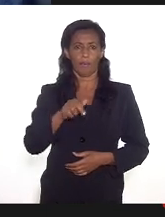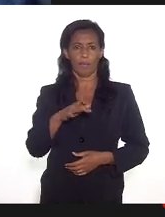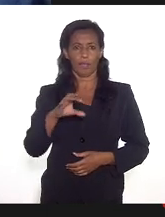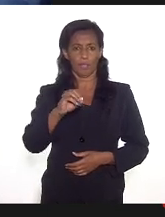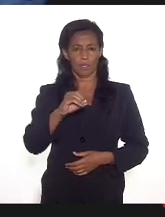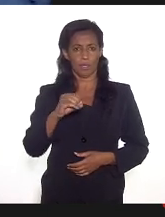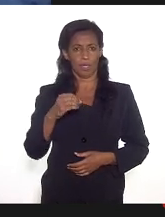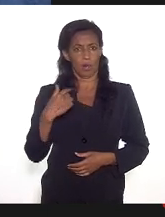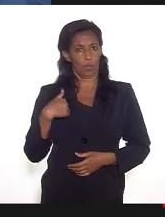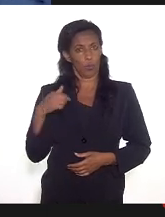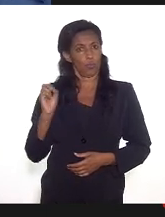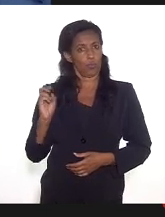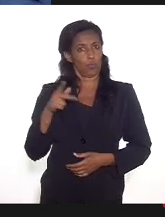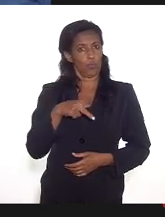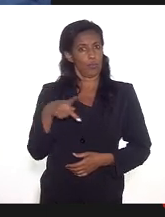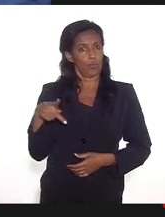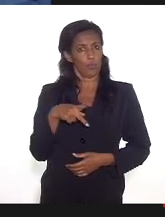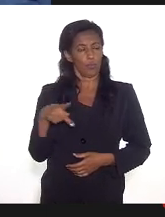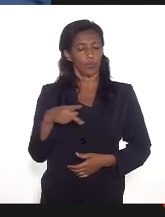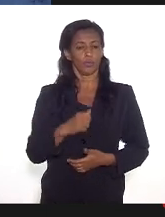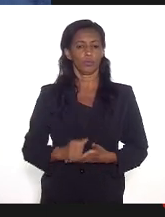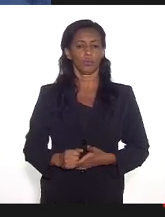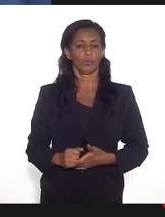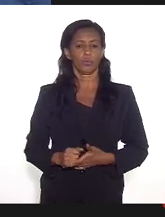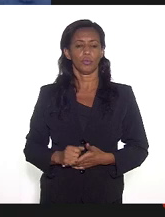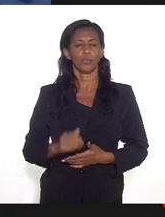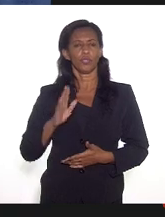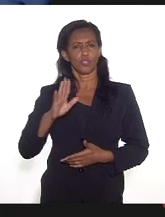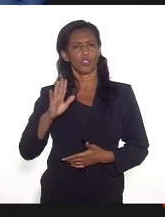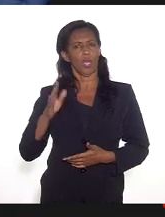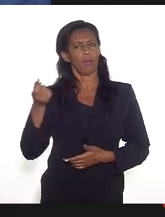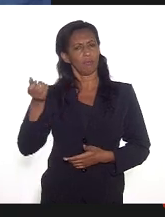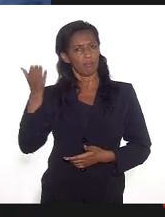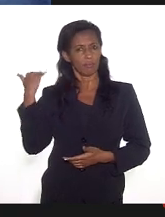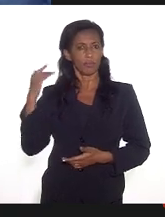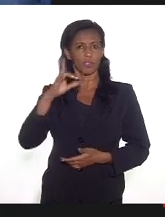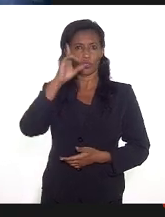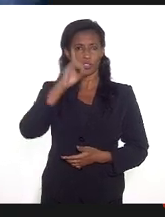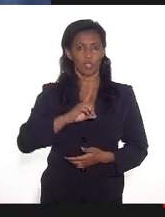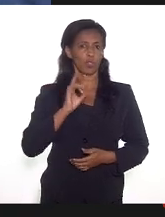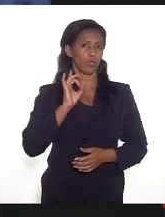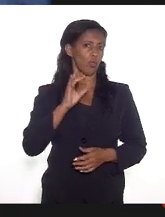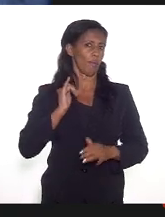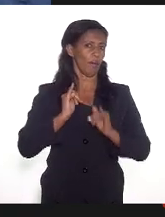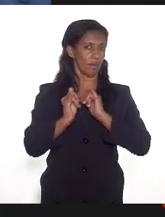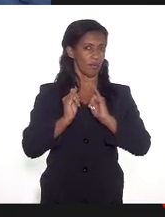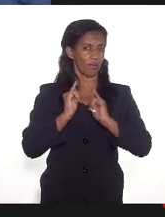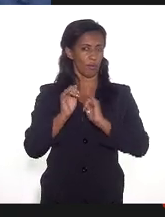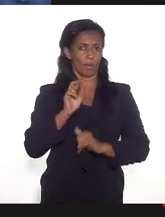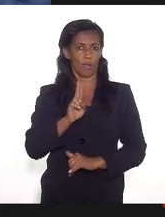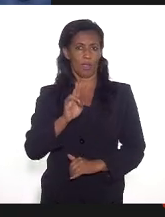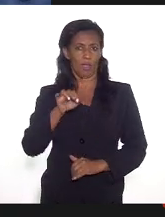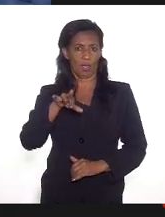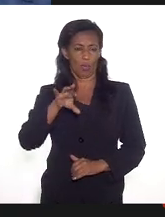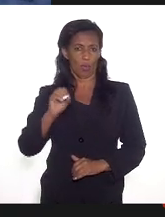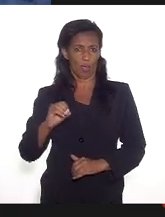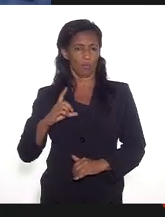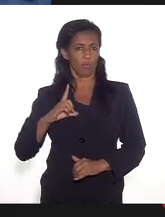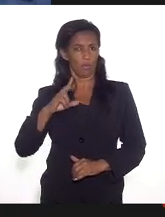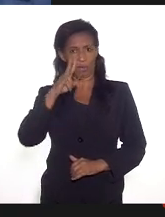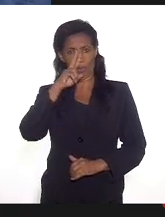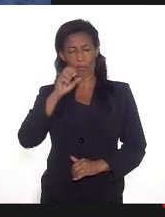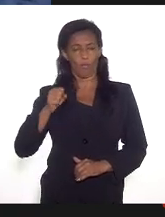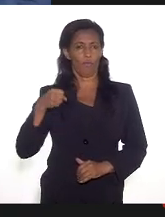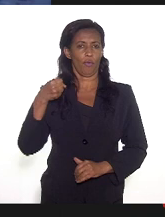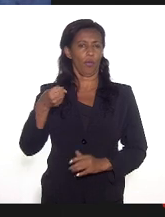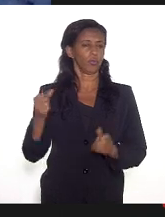minha unidade, que eu também sou professor da Unidade de Construção Naval, a qual já fui diretor, só para informar que a UESO ela possui um convênio forte com o Arsenal